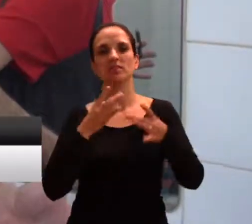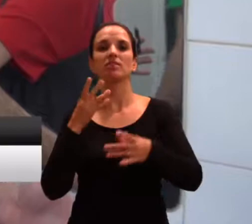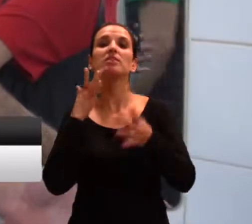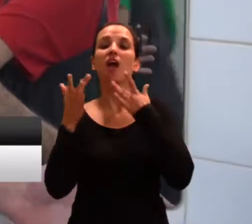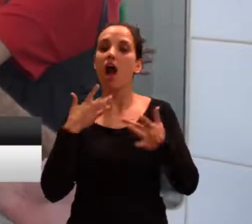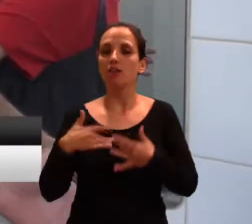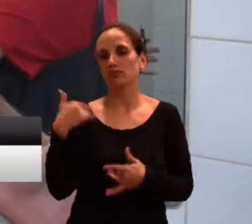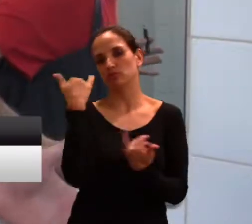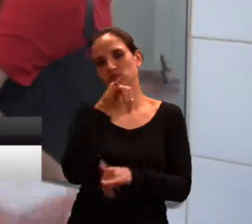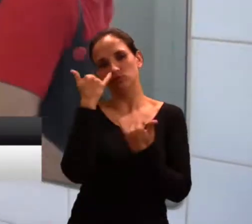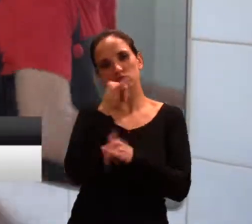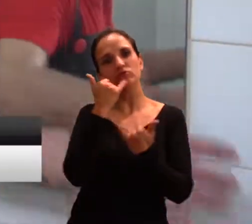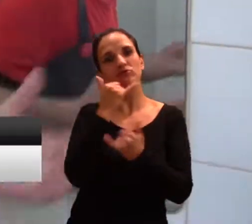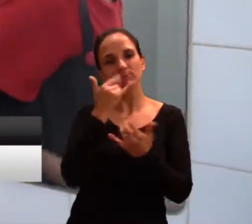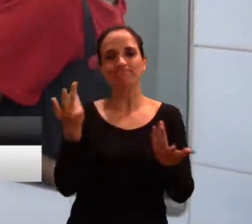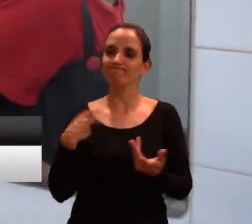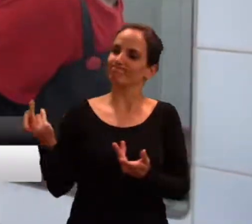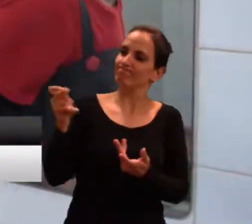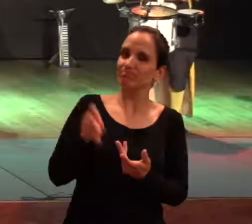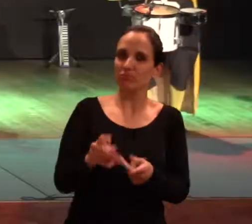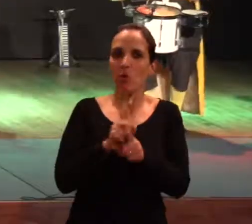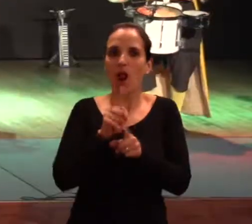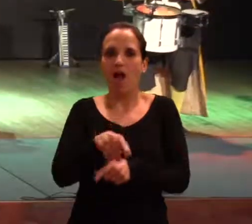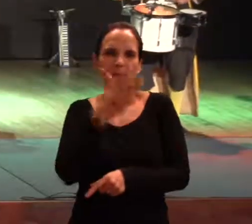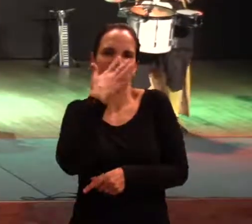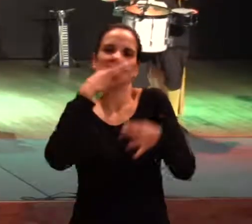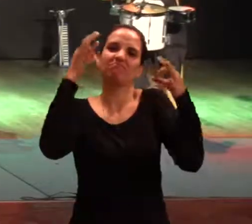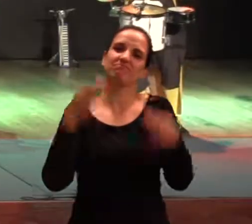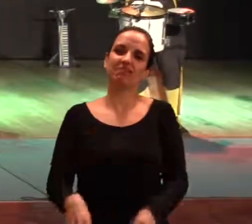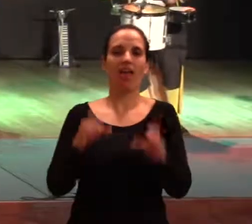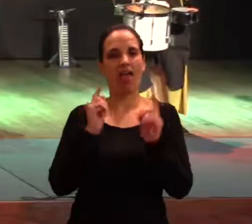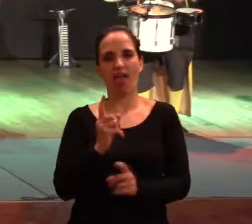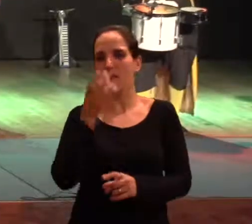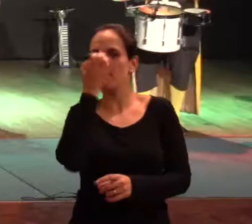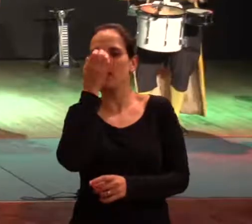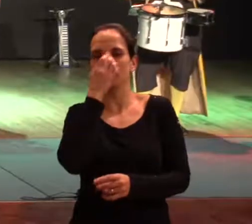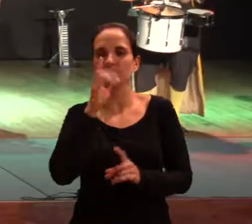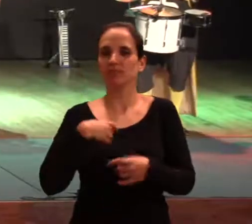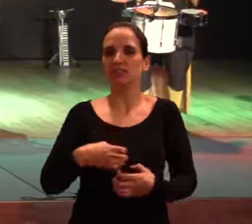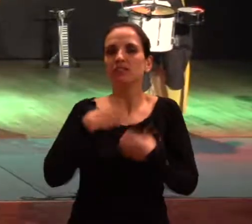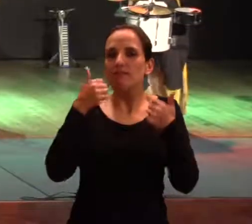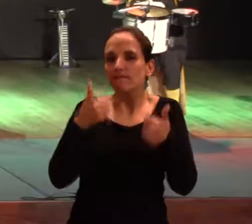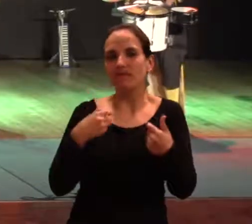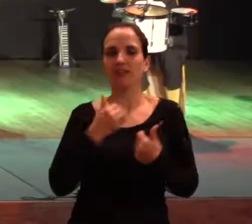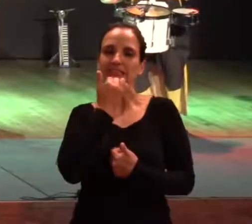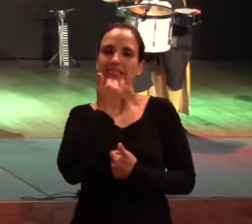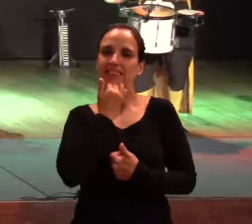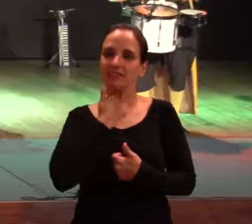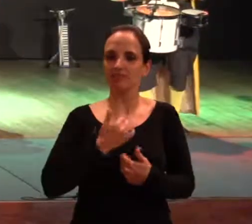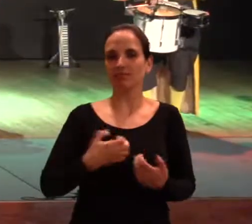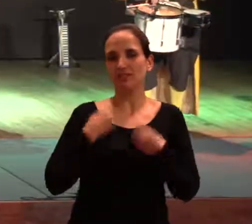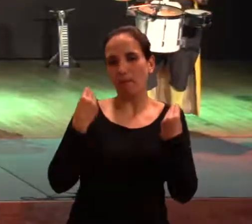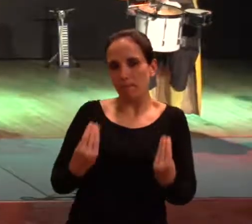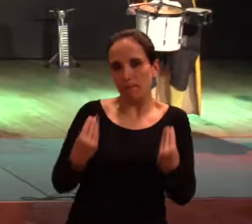Estamos muito felizes por estar aqui. Isto tem sido, na verdade, uma grande palhaçada. Portanto, aquilo que nós sentimos também tem sido bastante agradável.